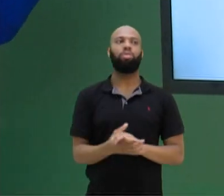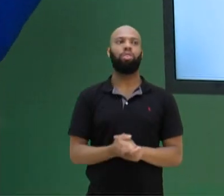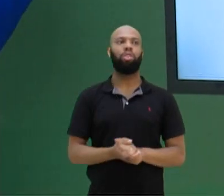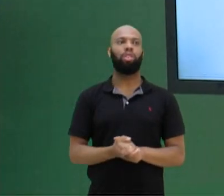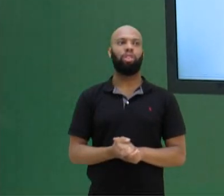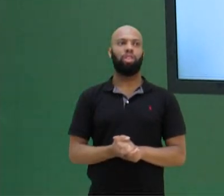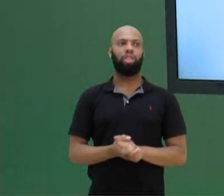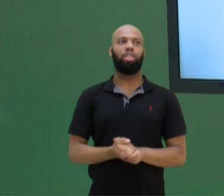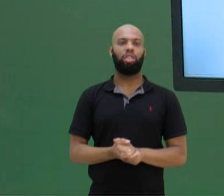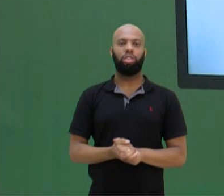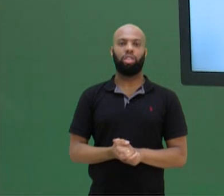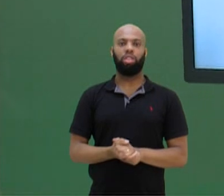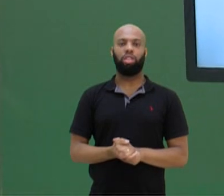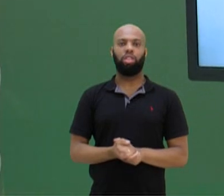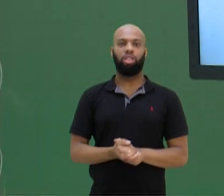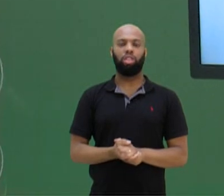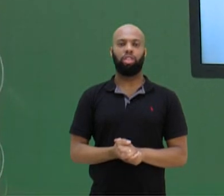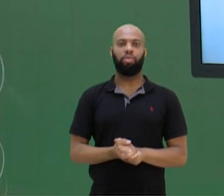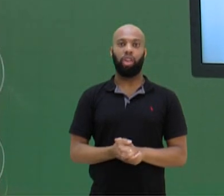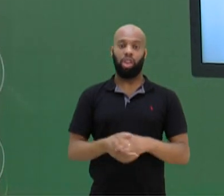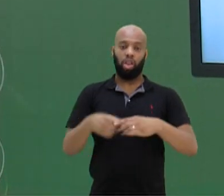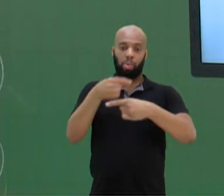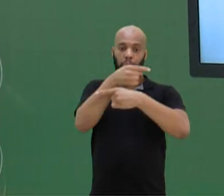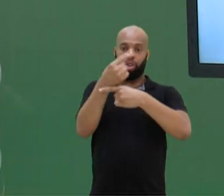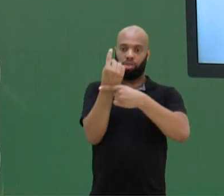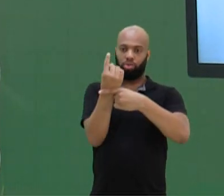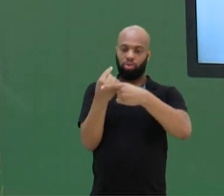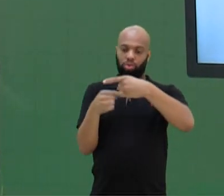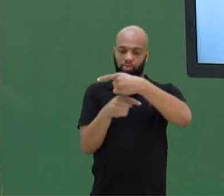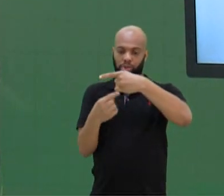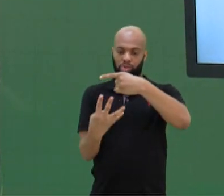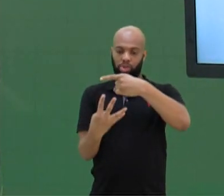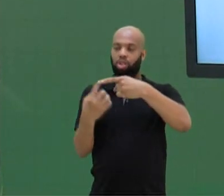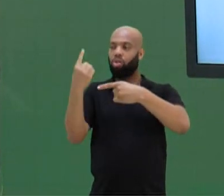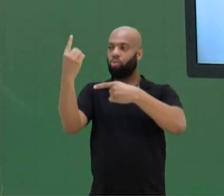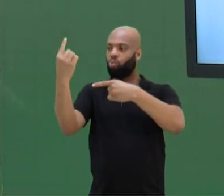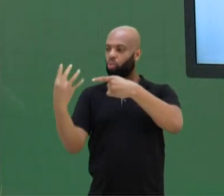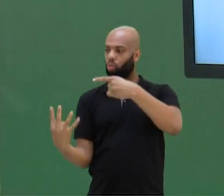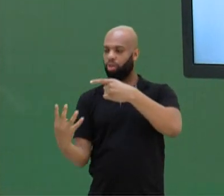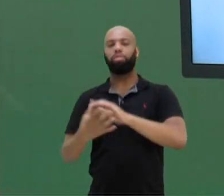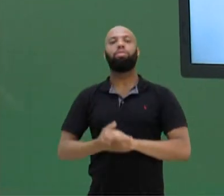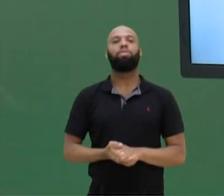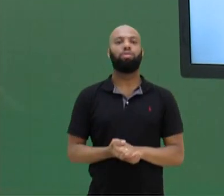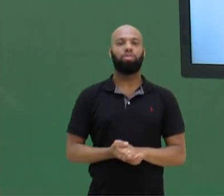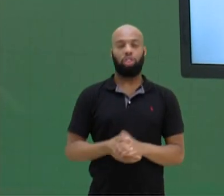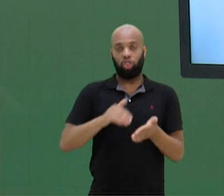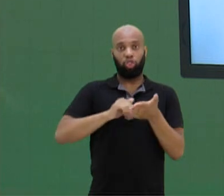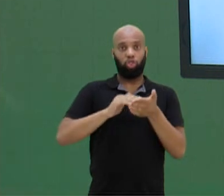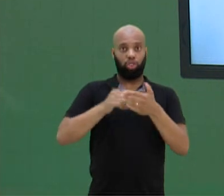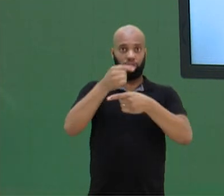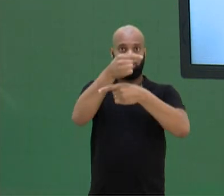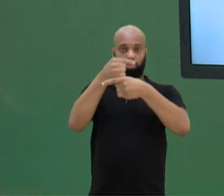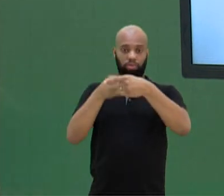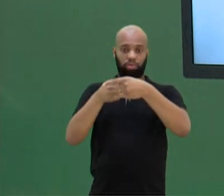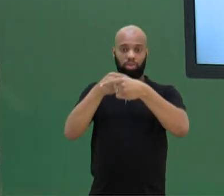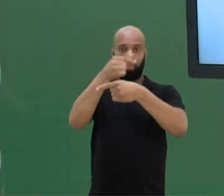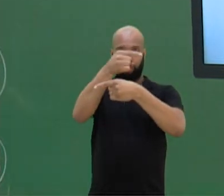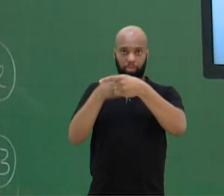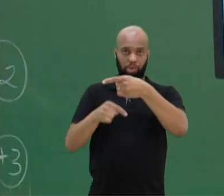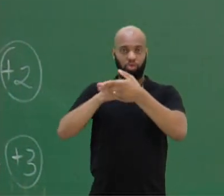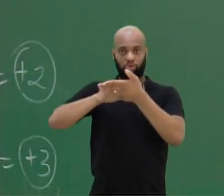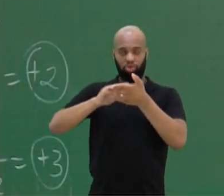1 sobre 4 vezes a. O 4 vezes o valor de a, que é menos 1. 4 vezes menos 1,